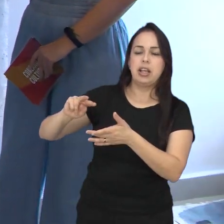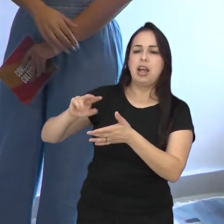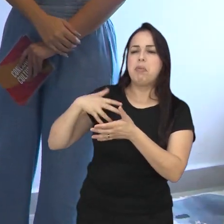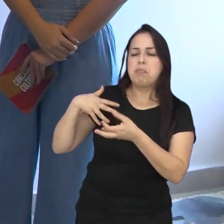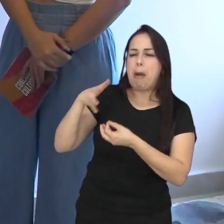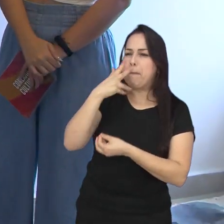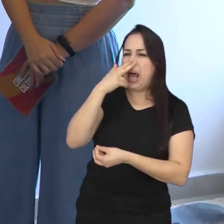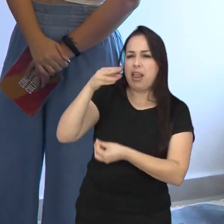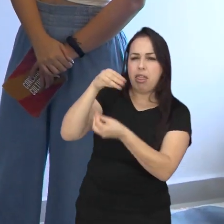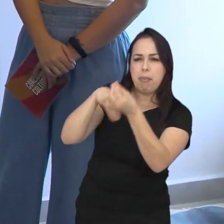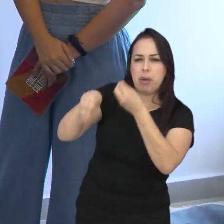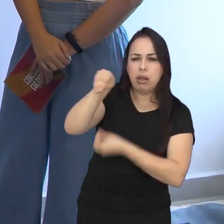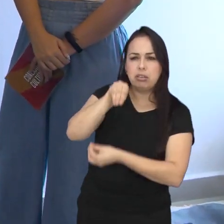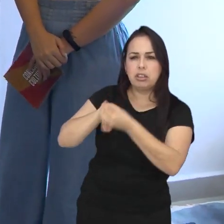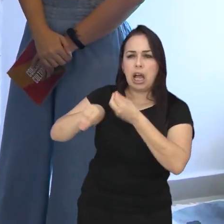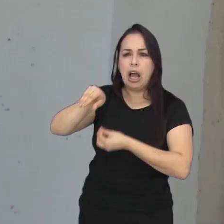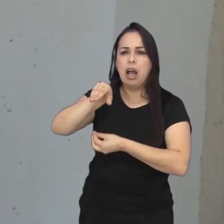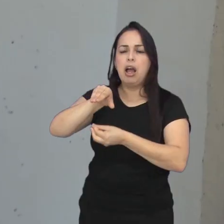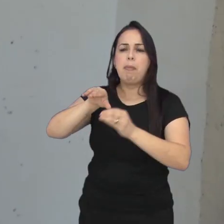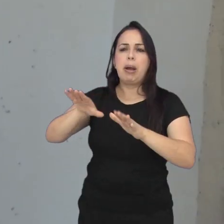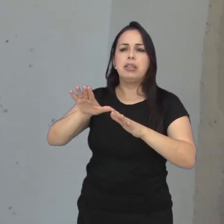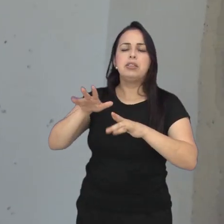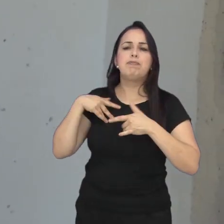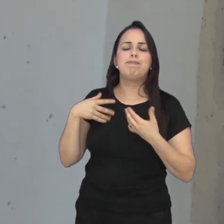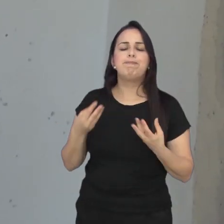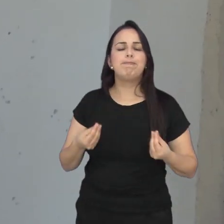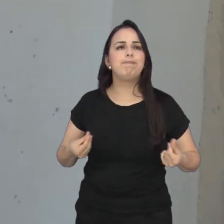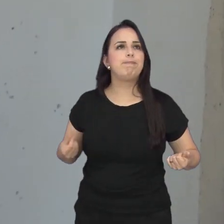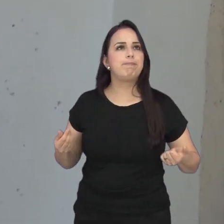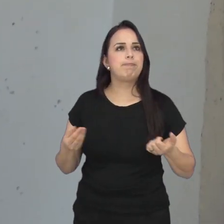favor. Eu procuro isso no meu... Eu procuro